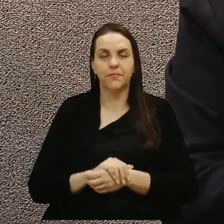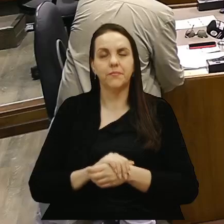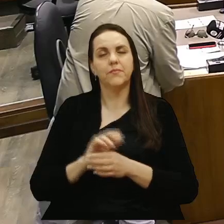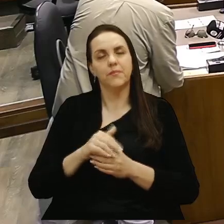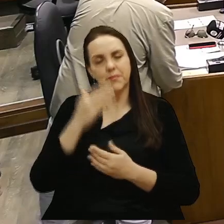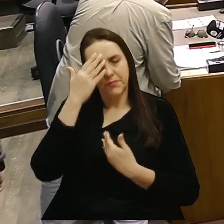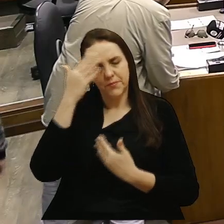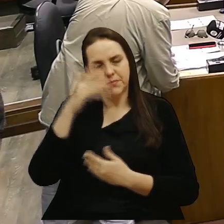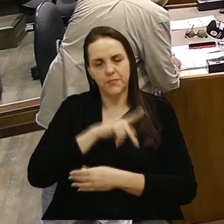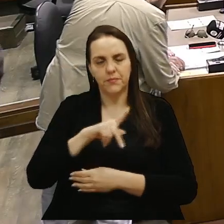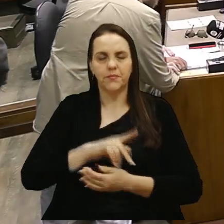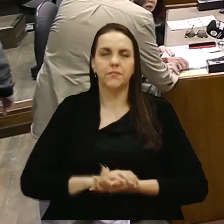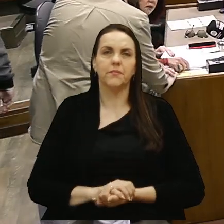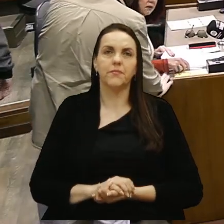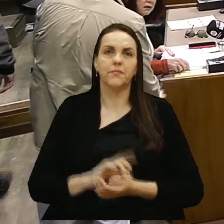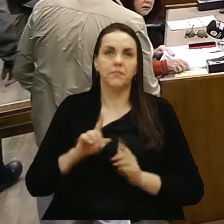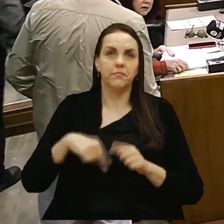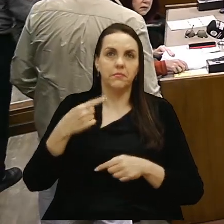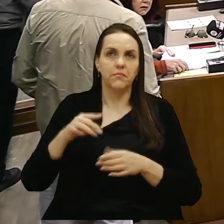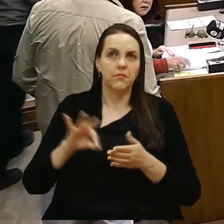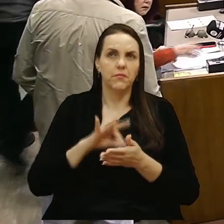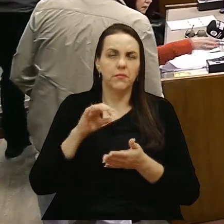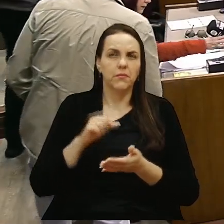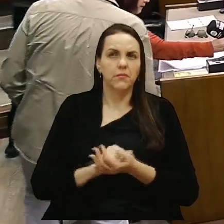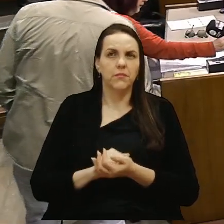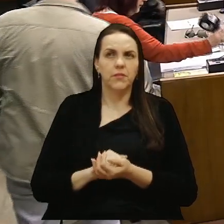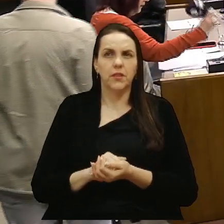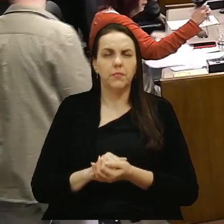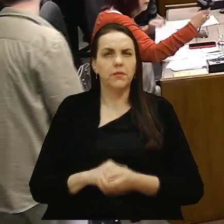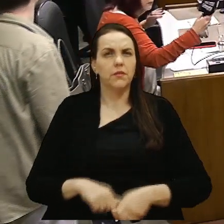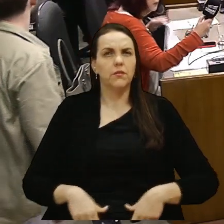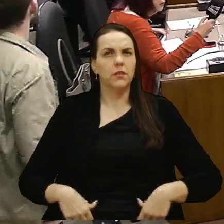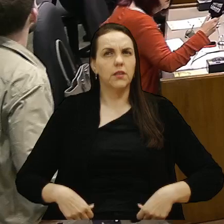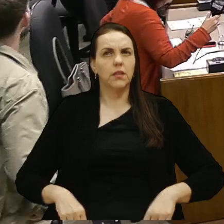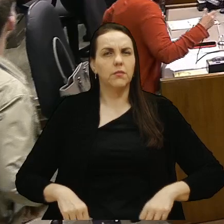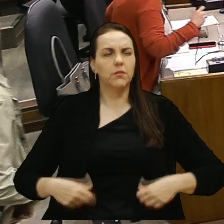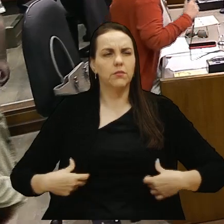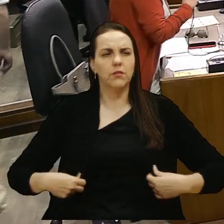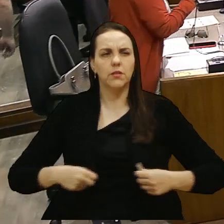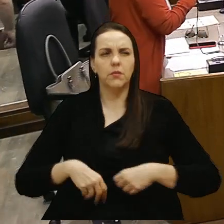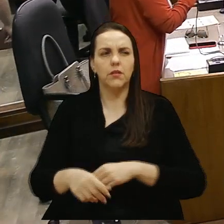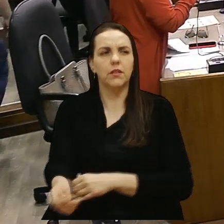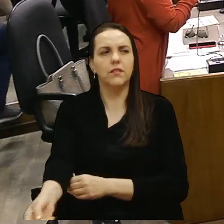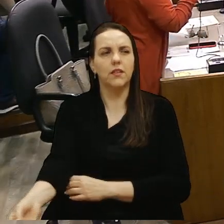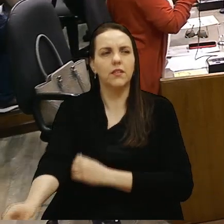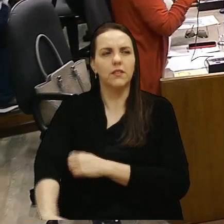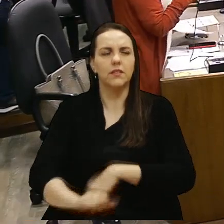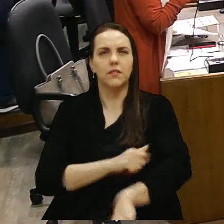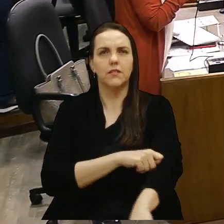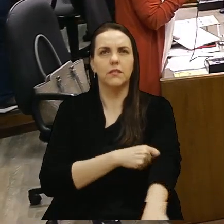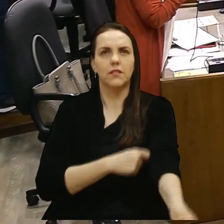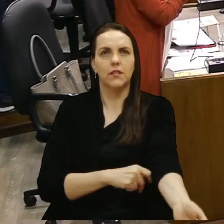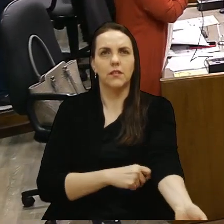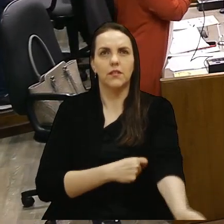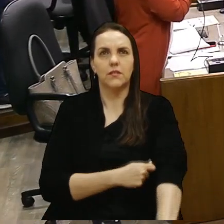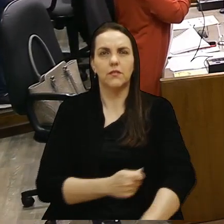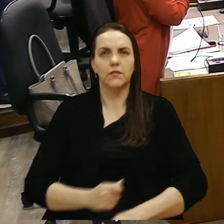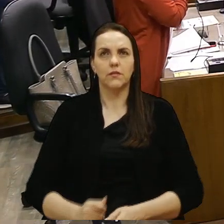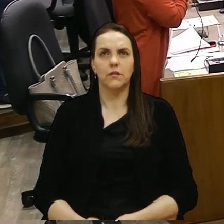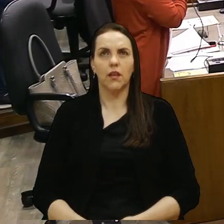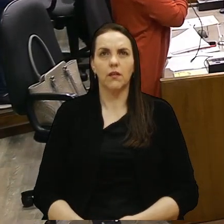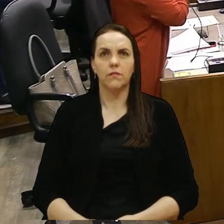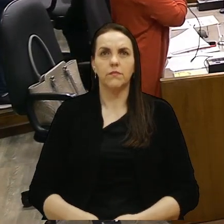obrigado. Próximo inscrito, a vereadora Rose Frigeri. Bom dia a quem nos